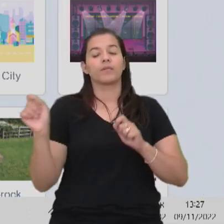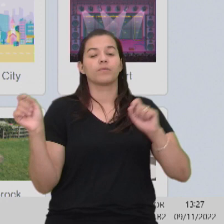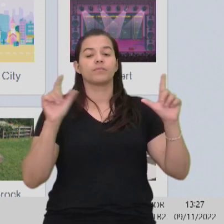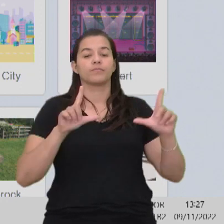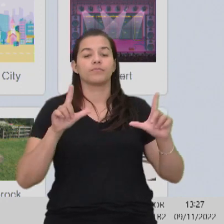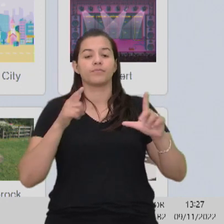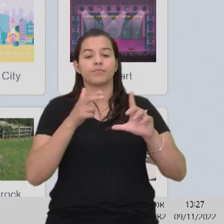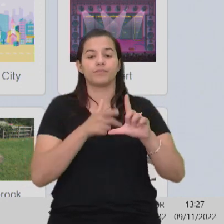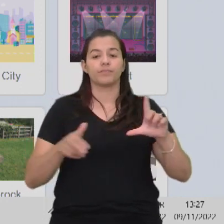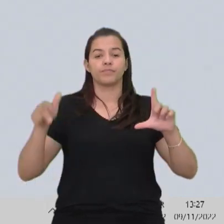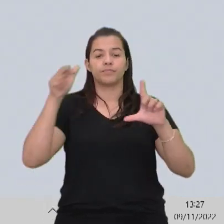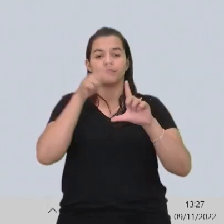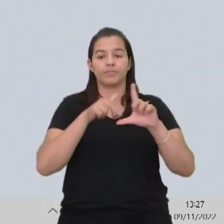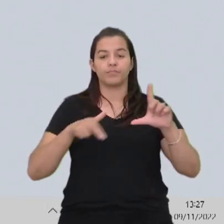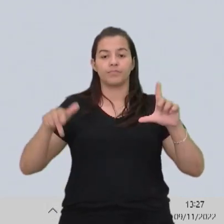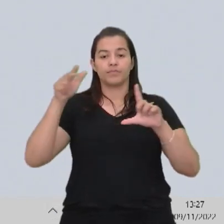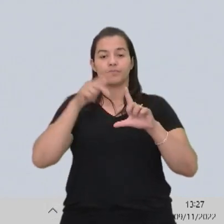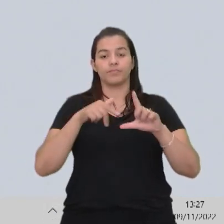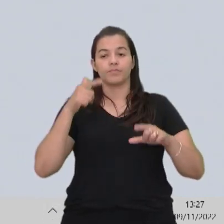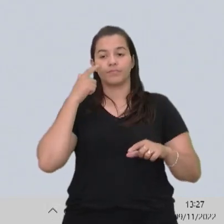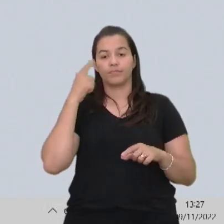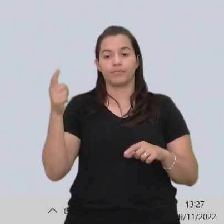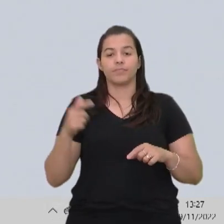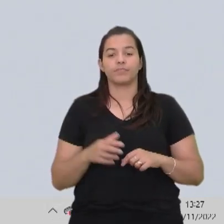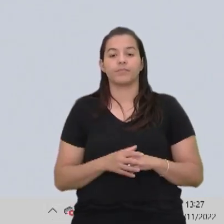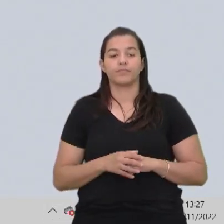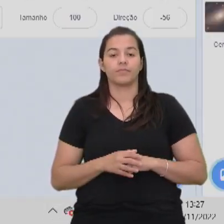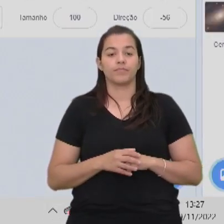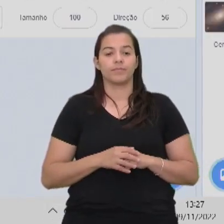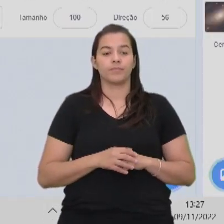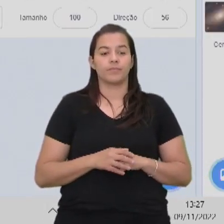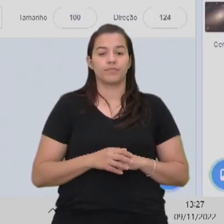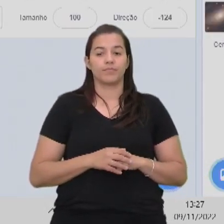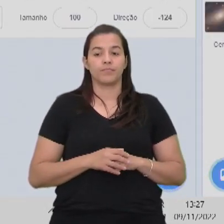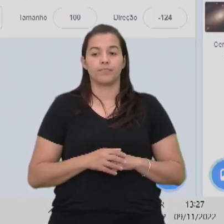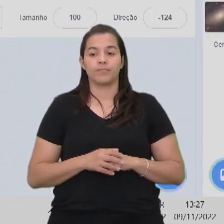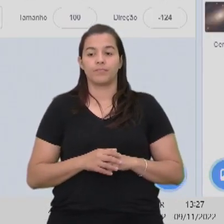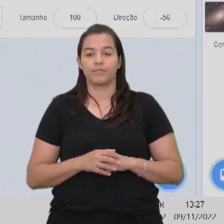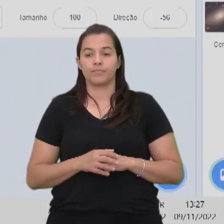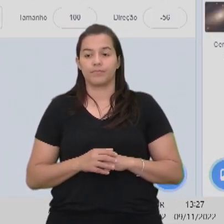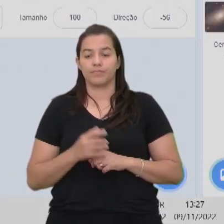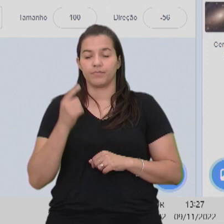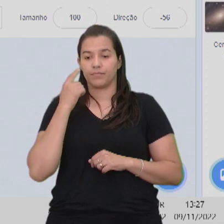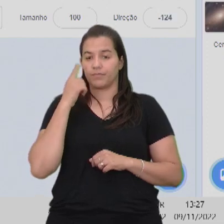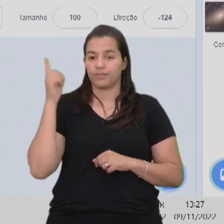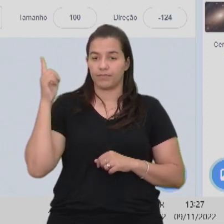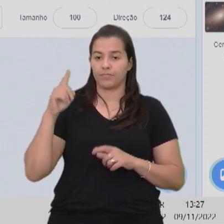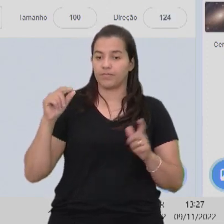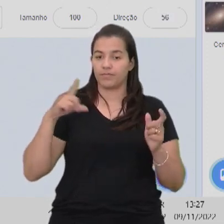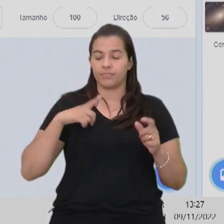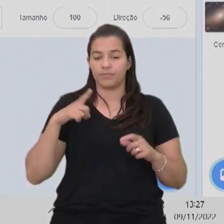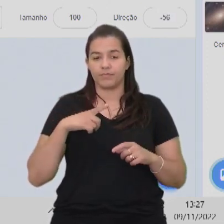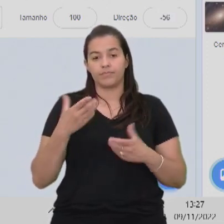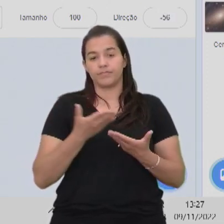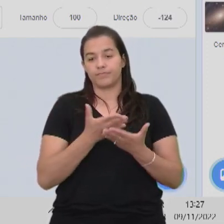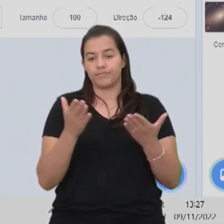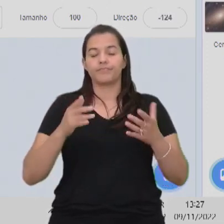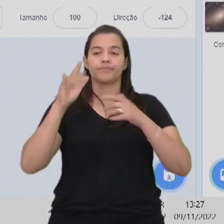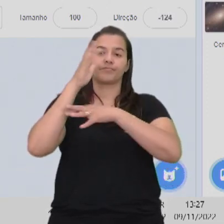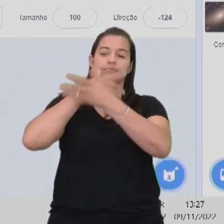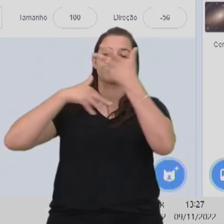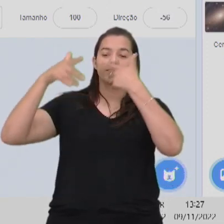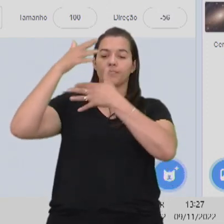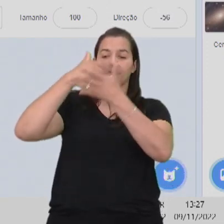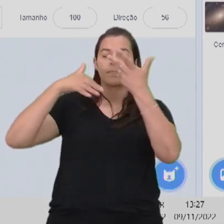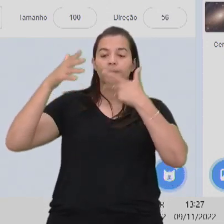ele está andando aí aleatoriamente, eu vou pôr um espaço. Deixa eu colocar aqui, ó, galáxia. Olha ele batendo lá na galáxia. Olha que legal.